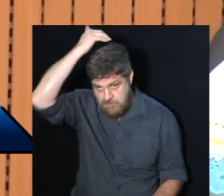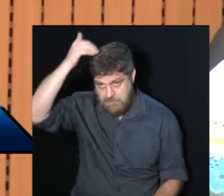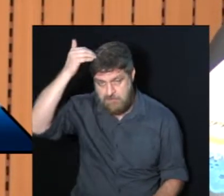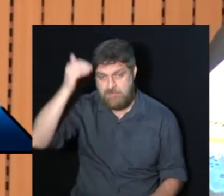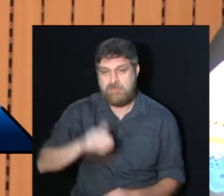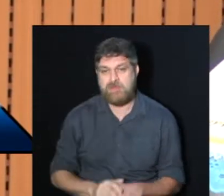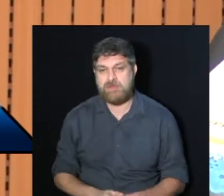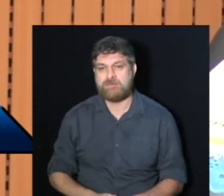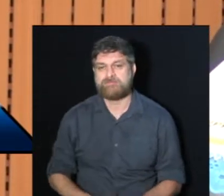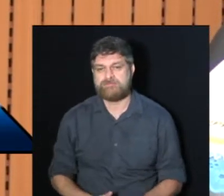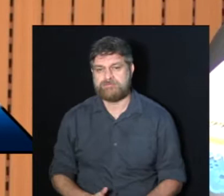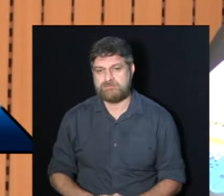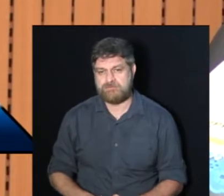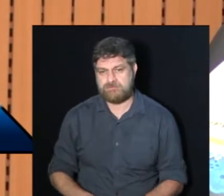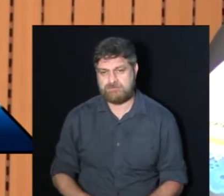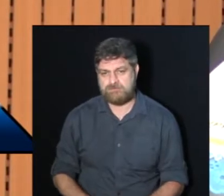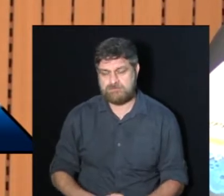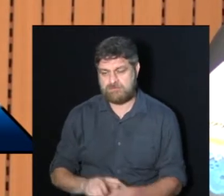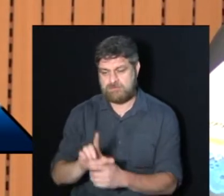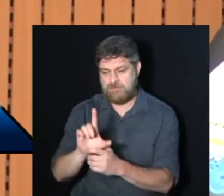africana,